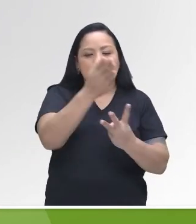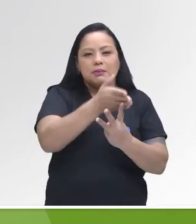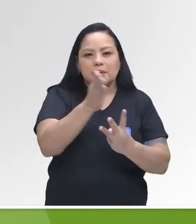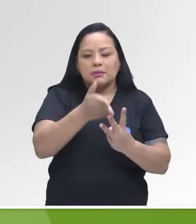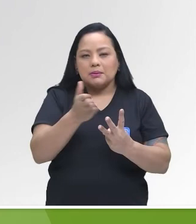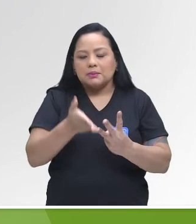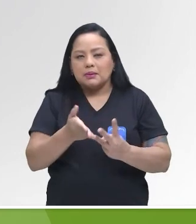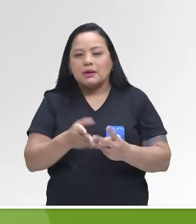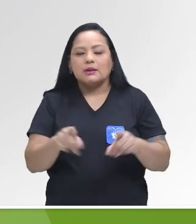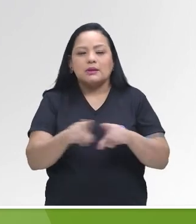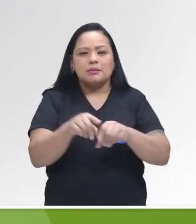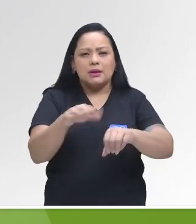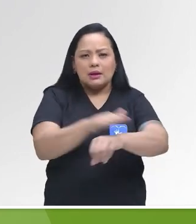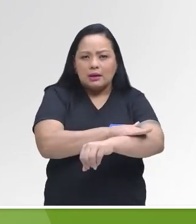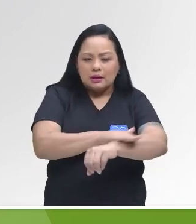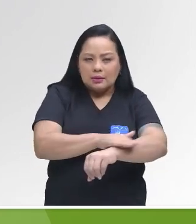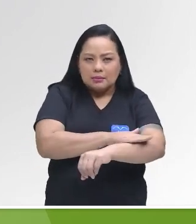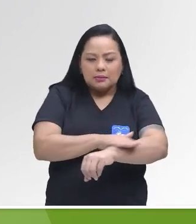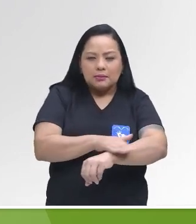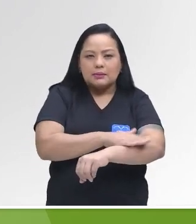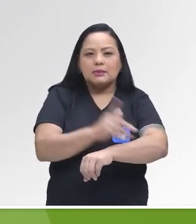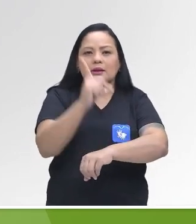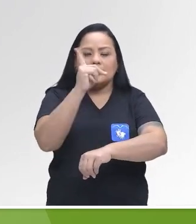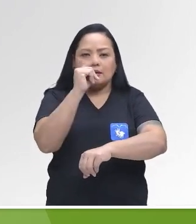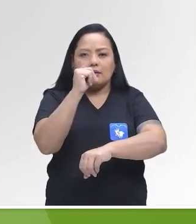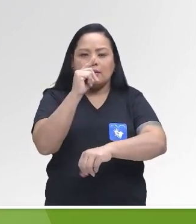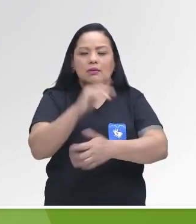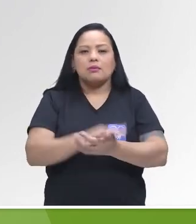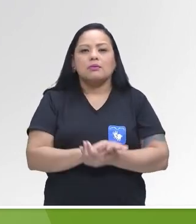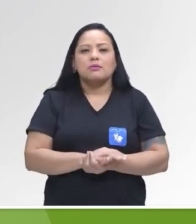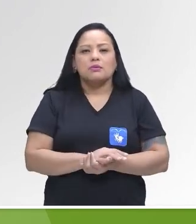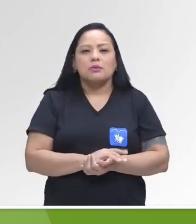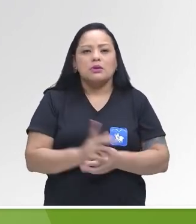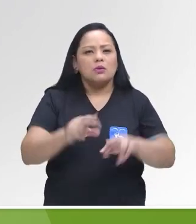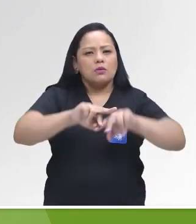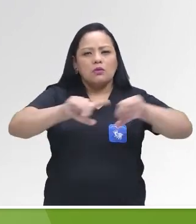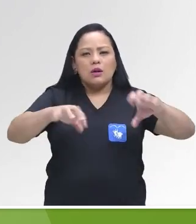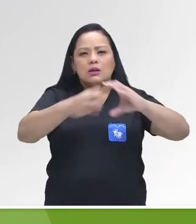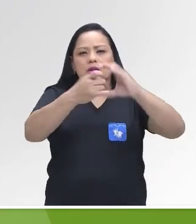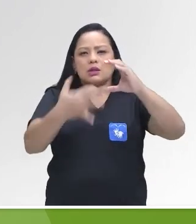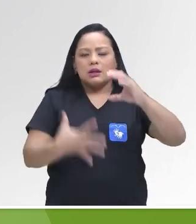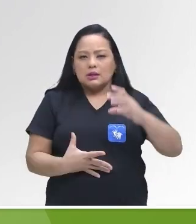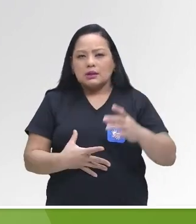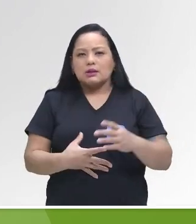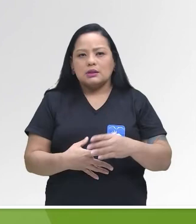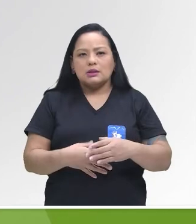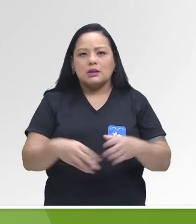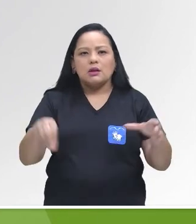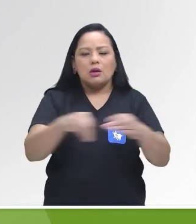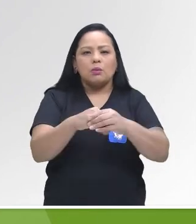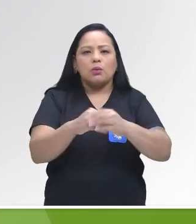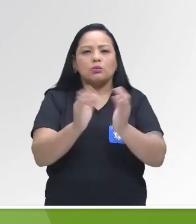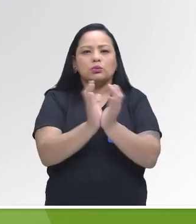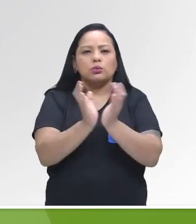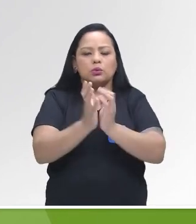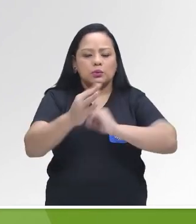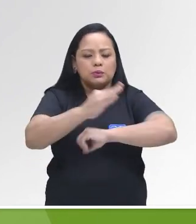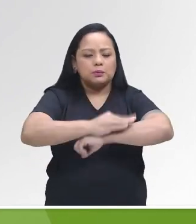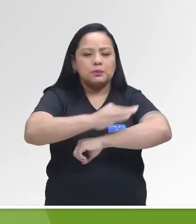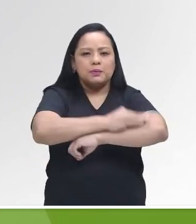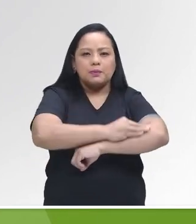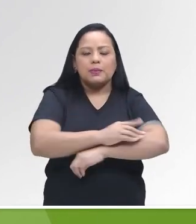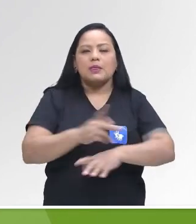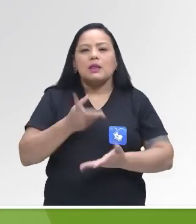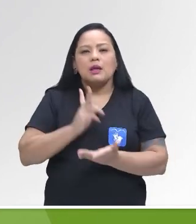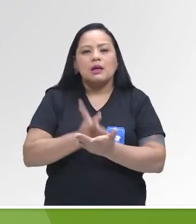câmaras, a pele deles ser úmida, então eles têm várias características que o enquadram nos anfíbios, né? Muitas vezes